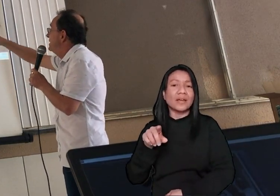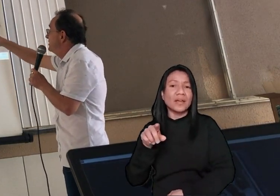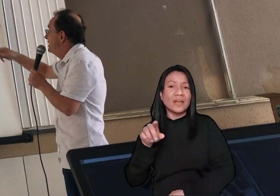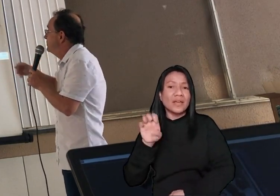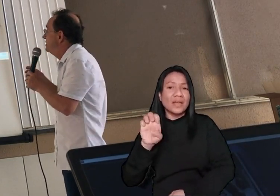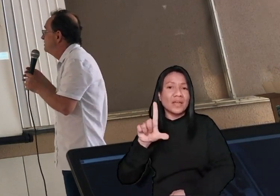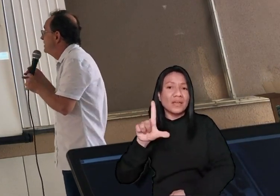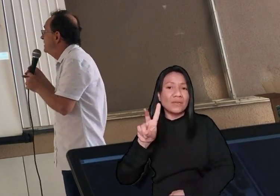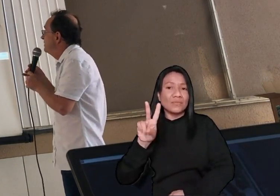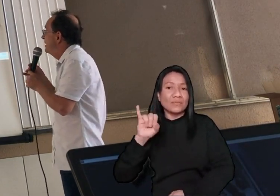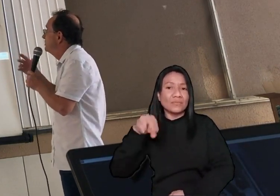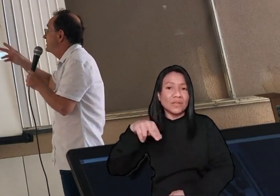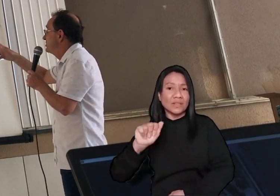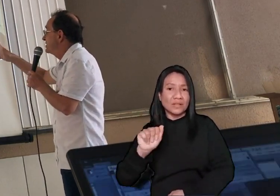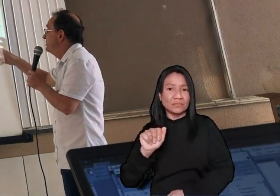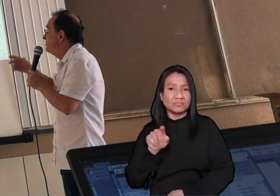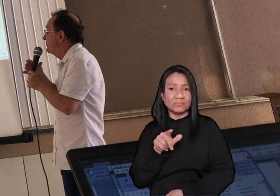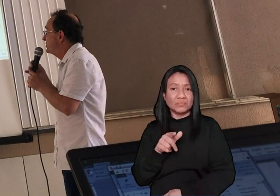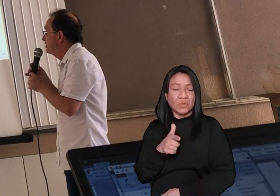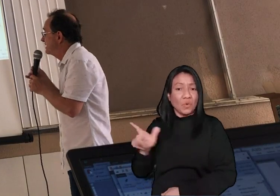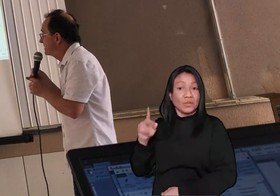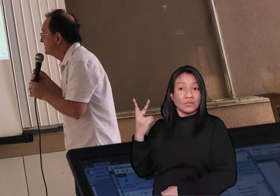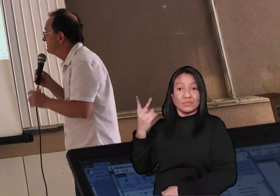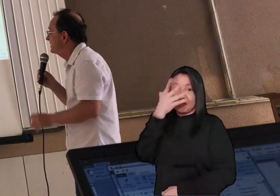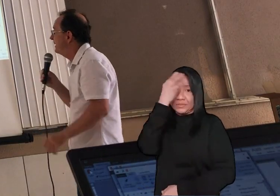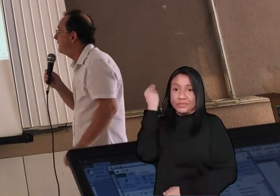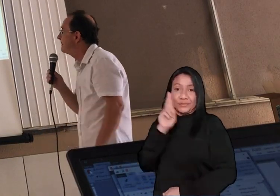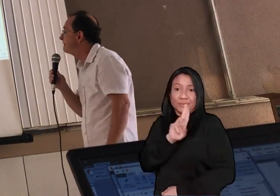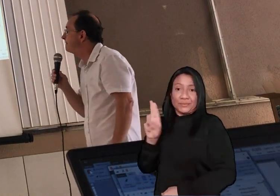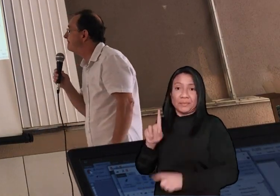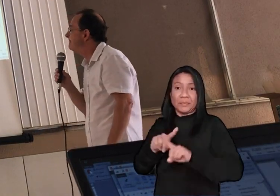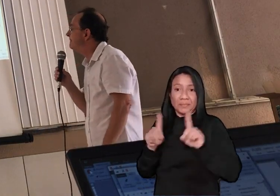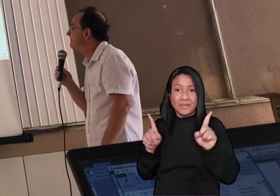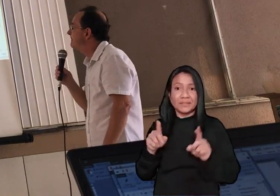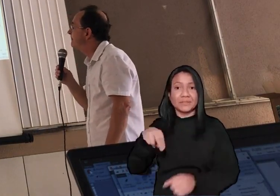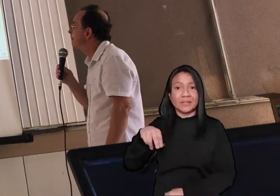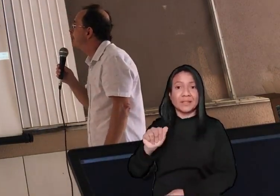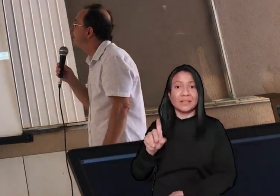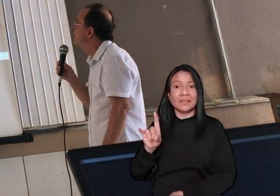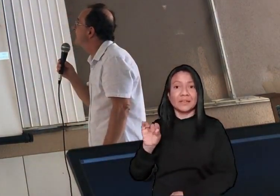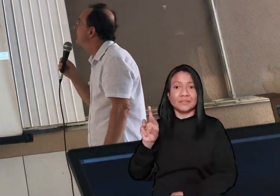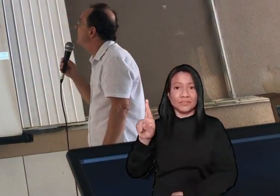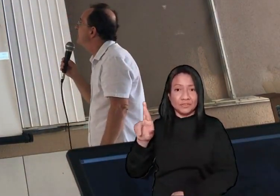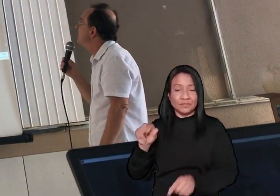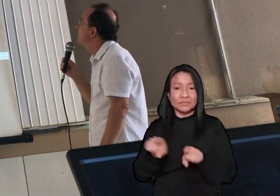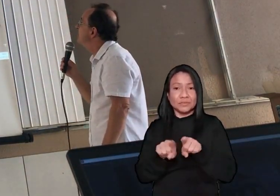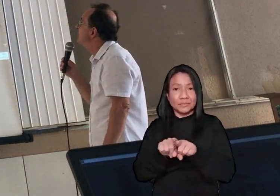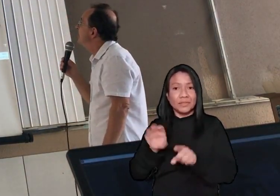a dona Dia Palu, as duas são professoras. Tá?